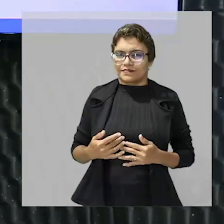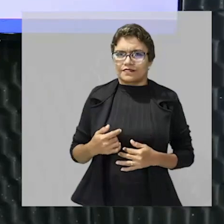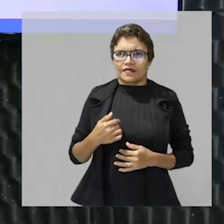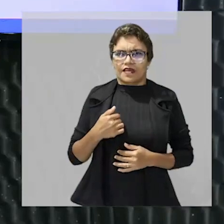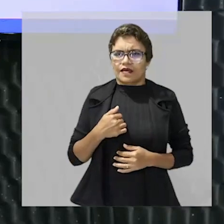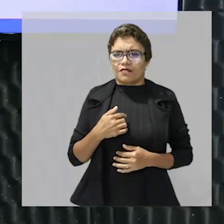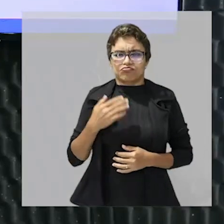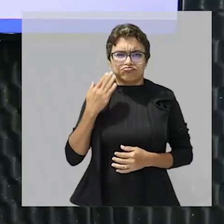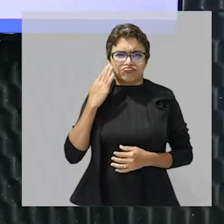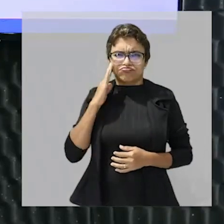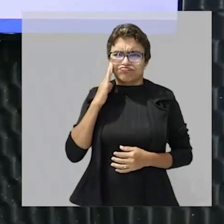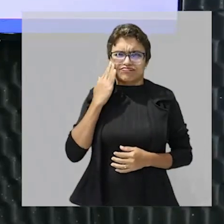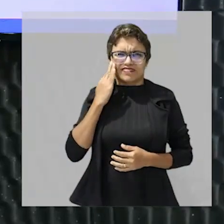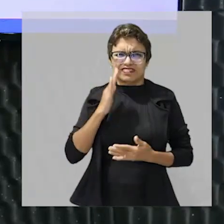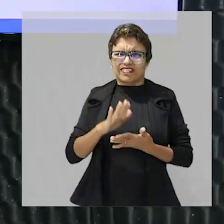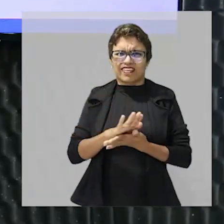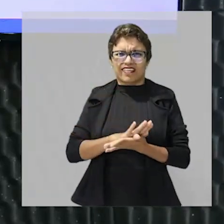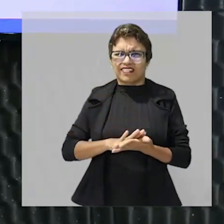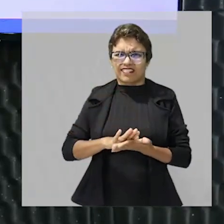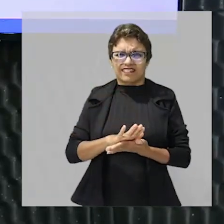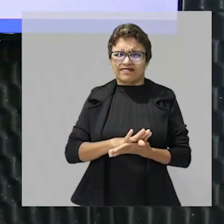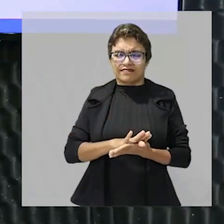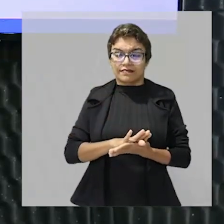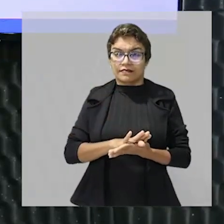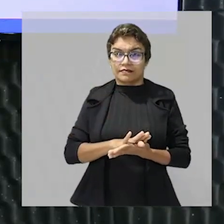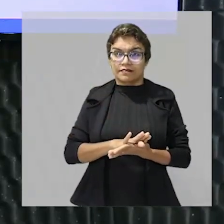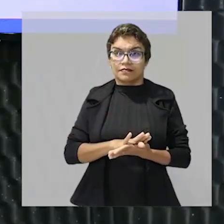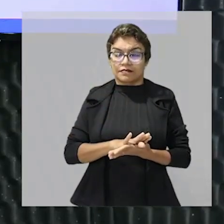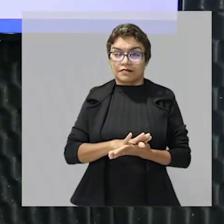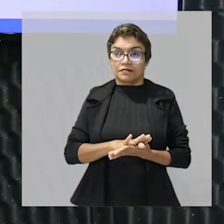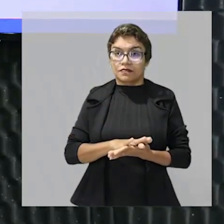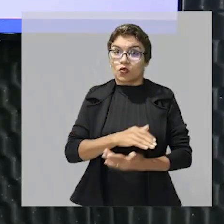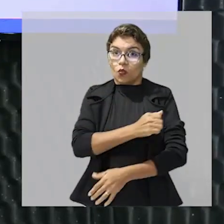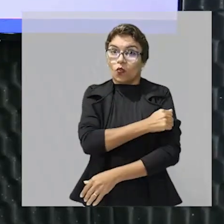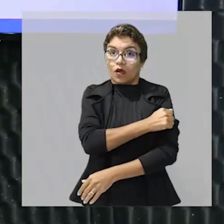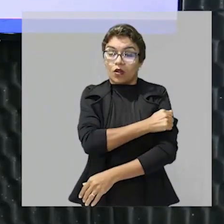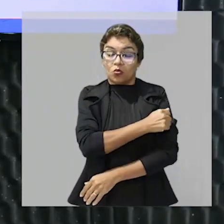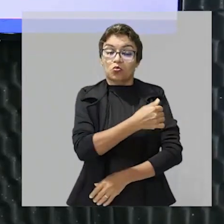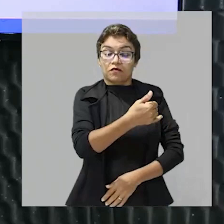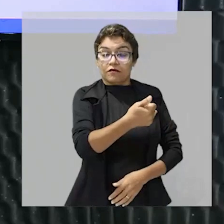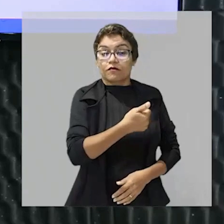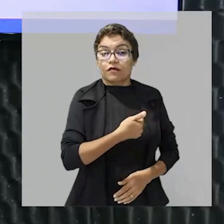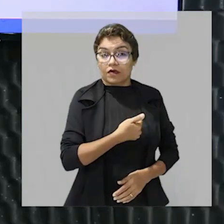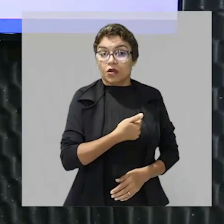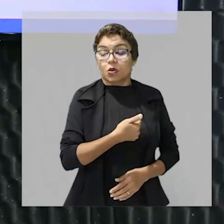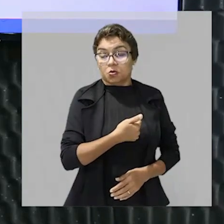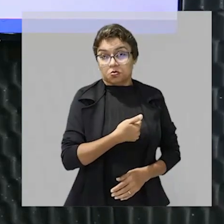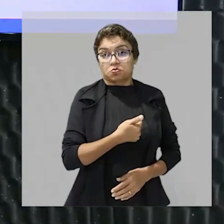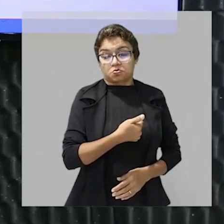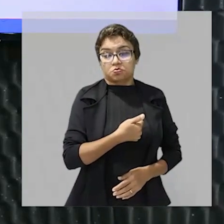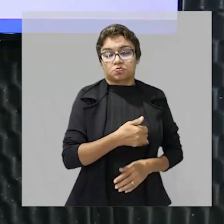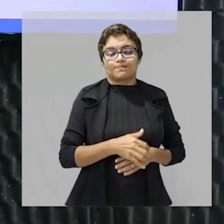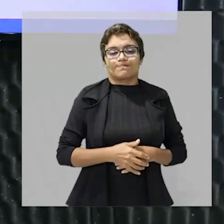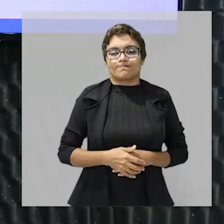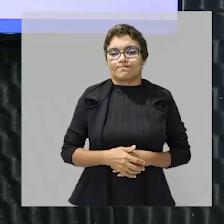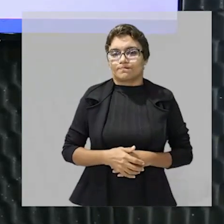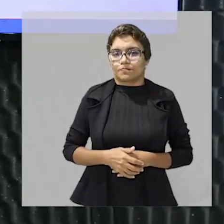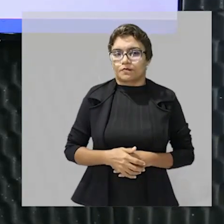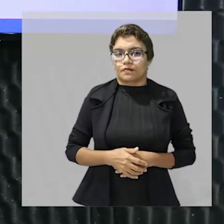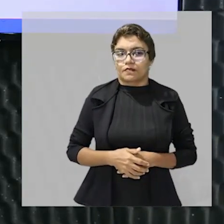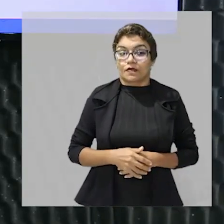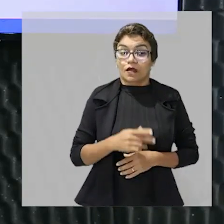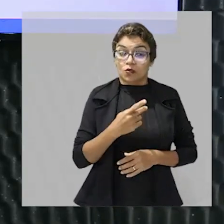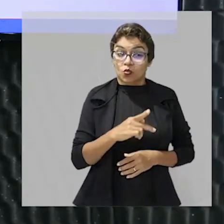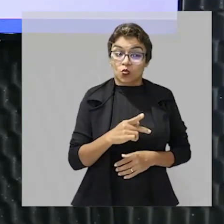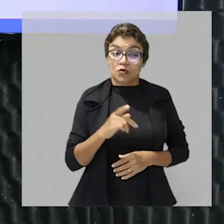não entendi nada. Pois é, foi isso que eu ouvi de um aluno meu quando essa questão caiu no Enem em 2019. Disse, meu filho, a tua